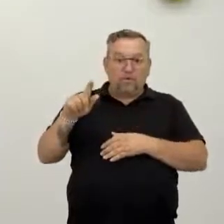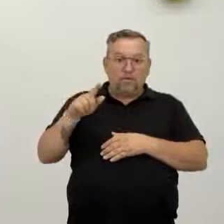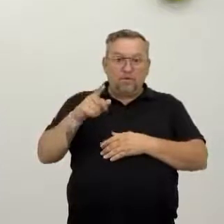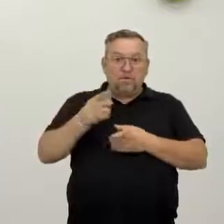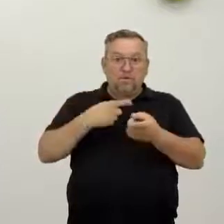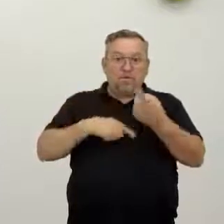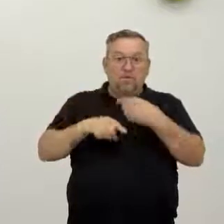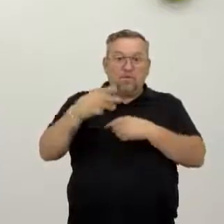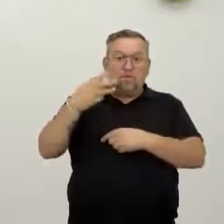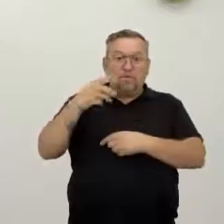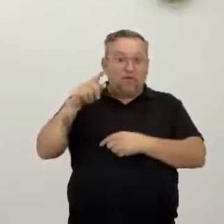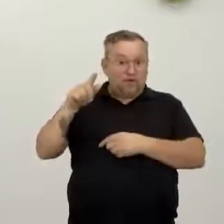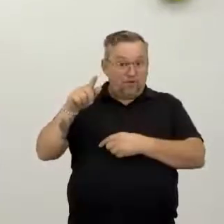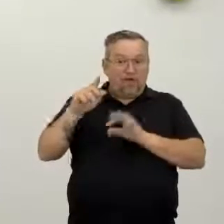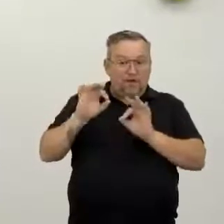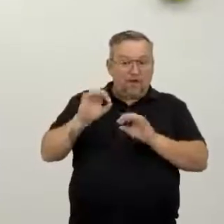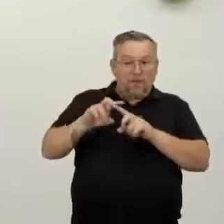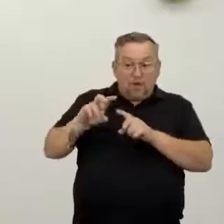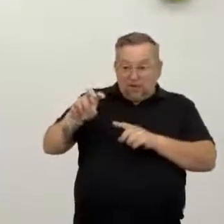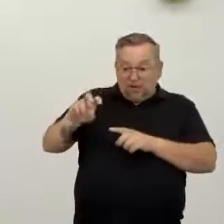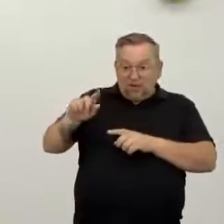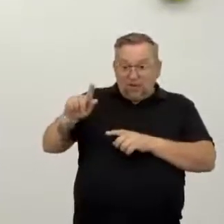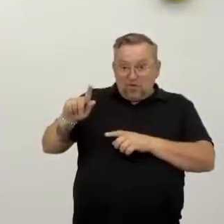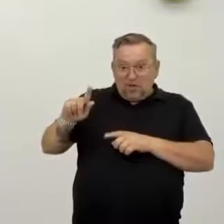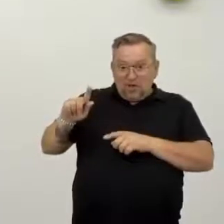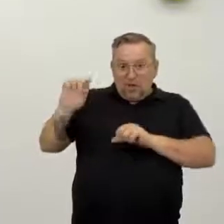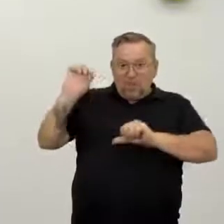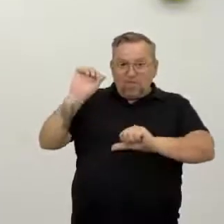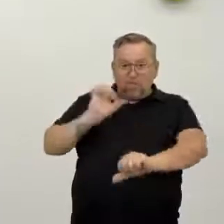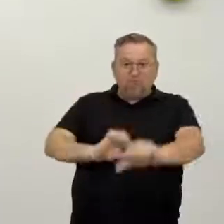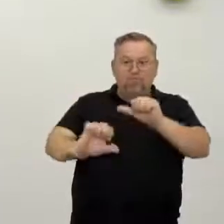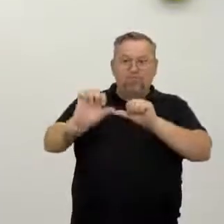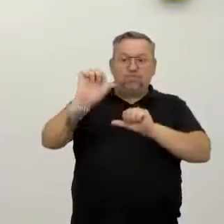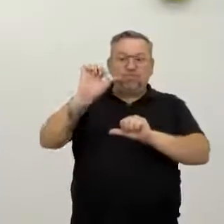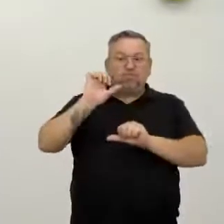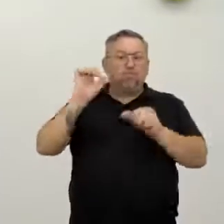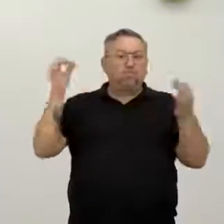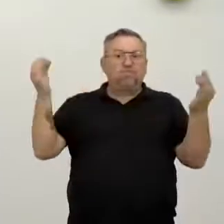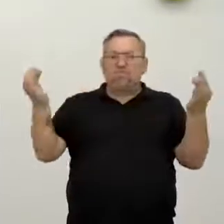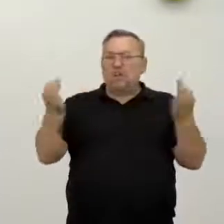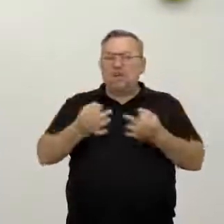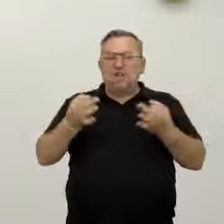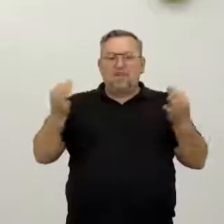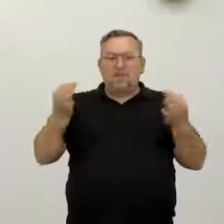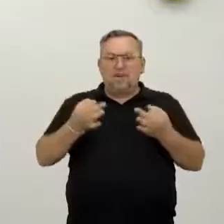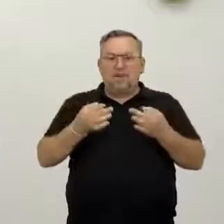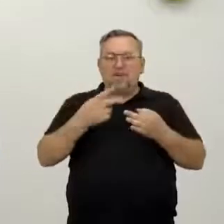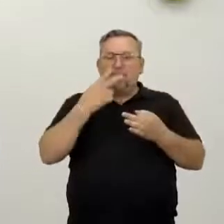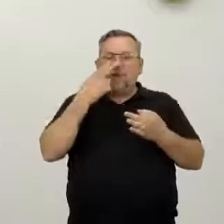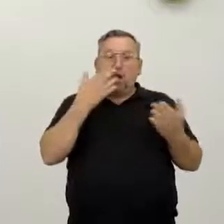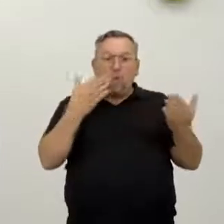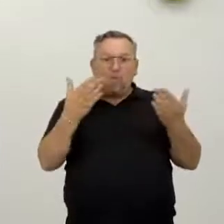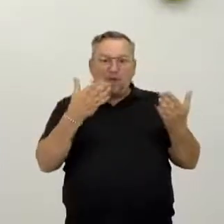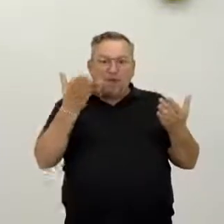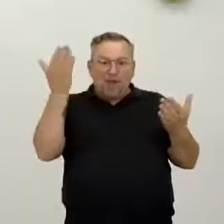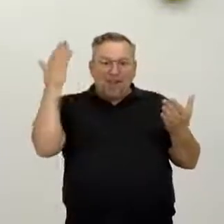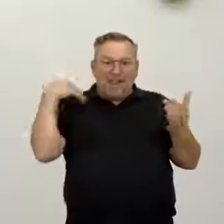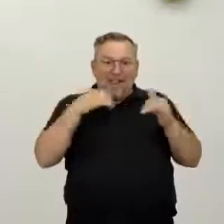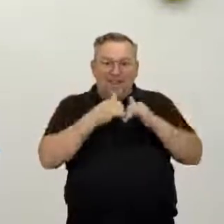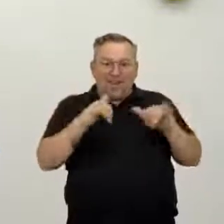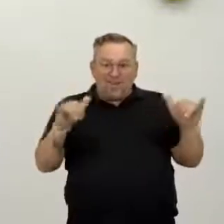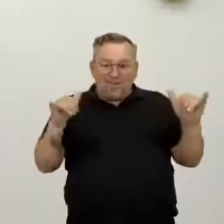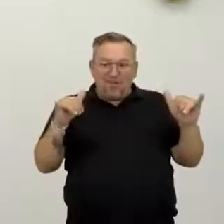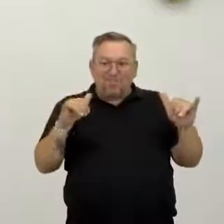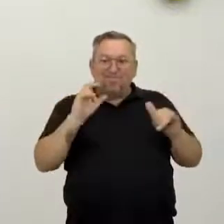do 3G, mas quando o 5G surgir, é uma revolução comparado ao surgimento da energia elétrica, né? Você já estava esperando